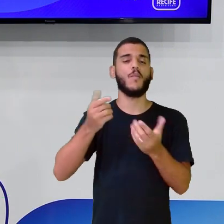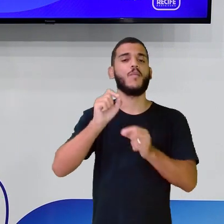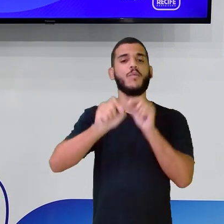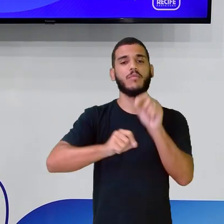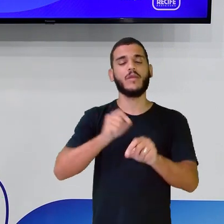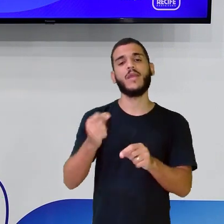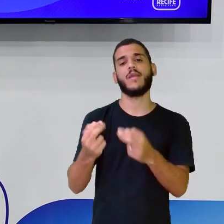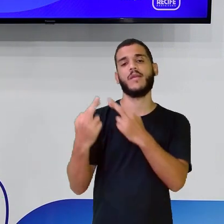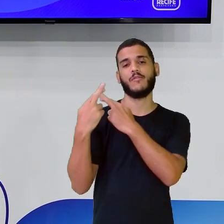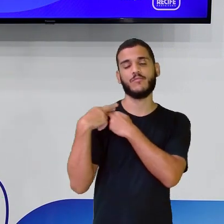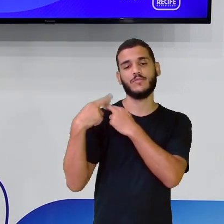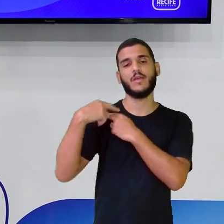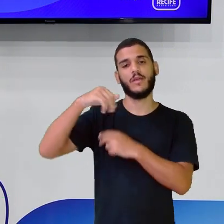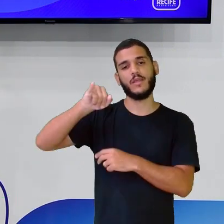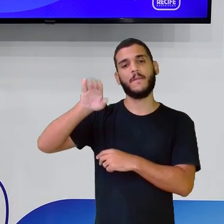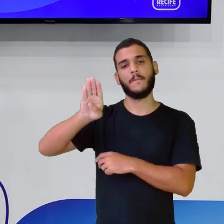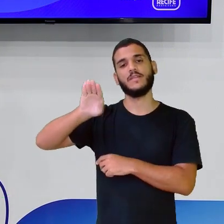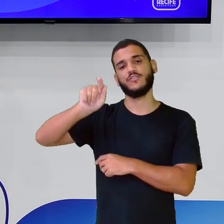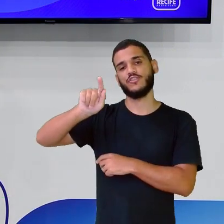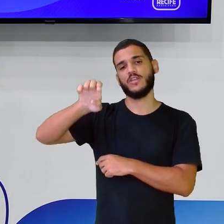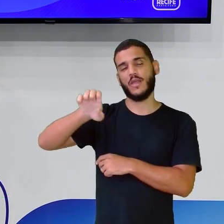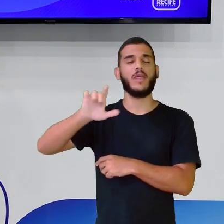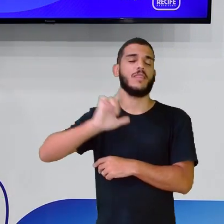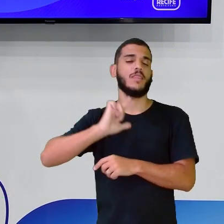faz, para ter